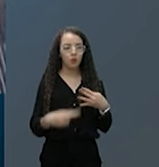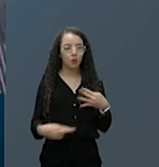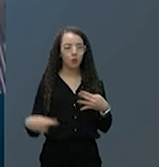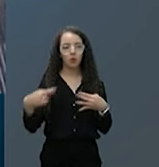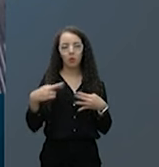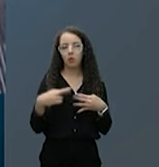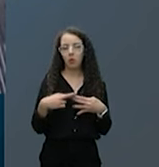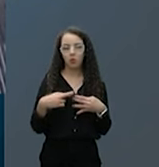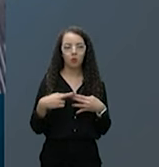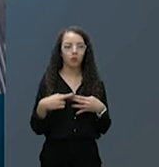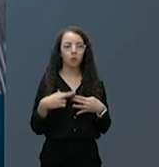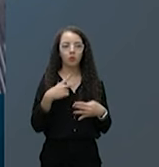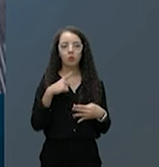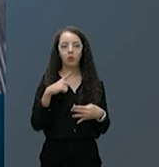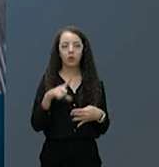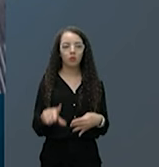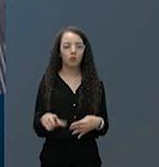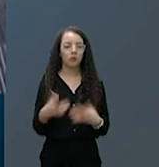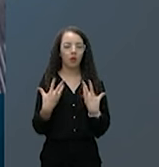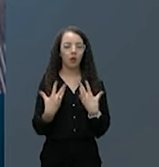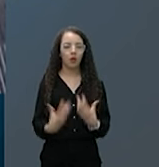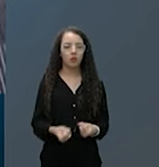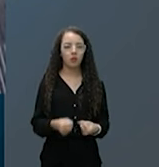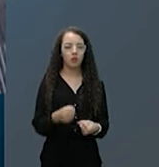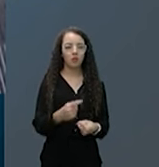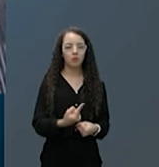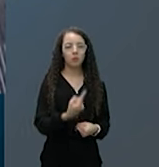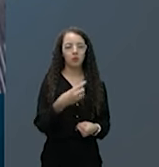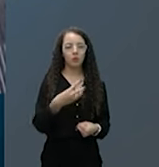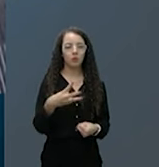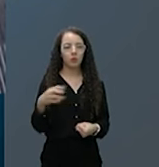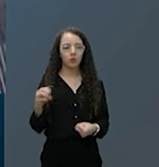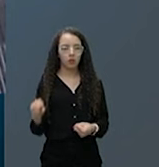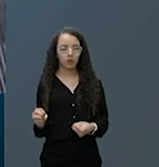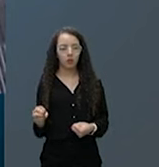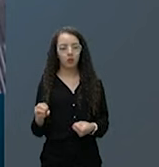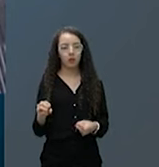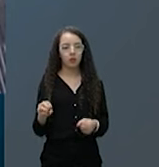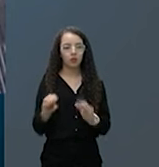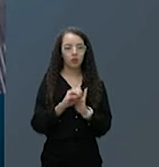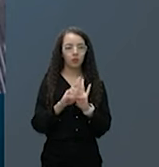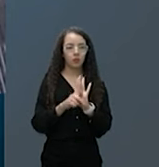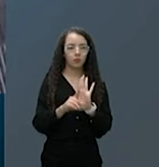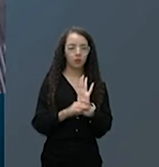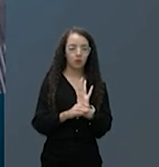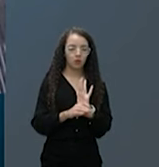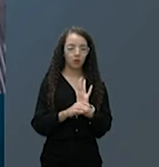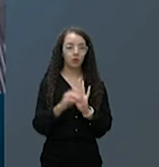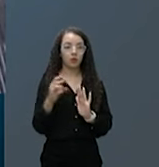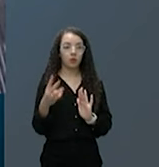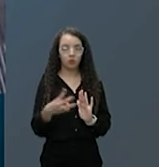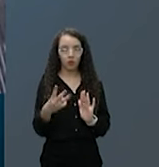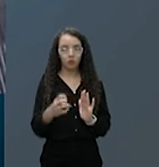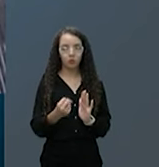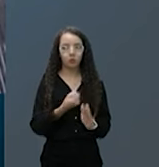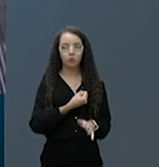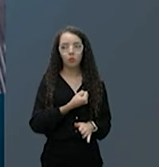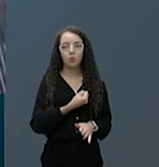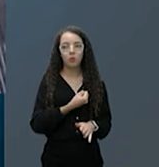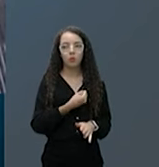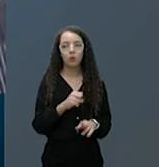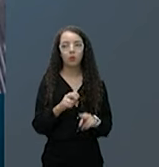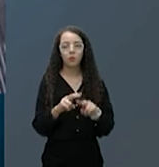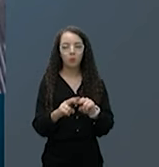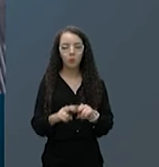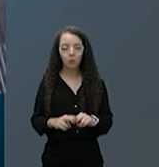a aplicação do 1030, item 3 do CPC, pois, ao meu sentir, o caso dos autos não está pendente